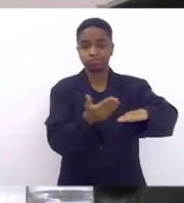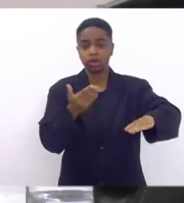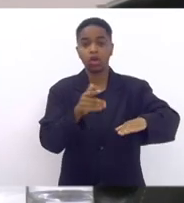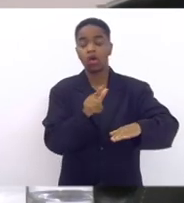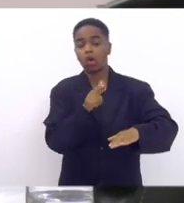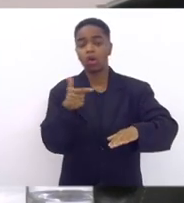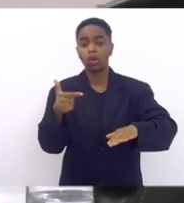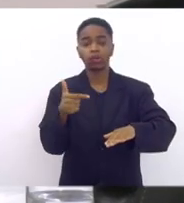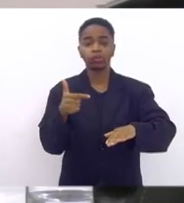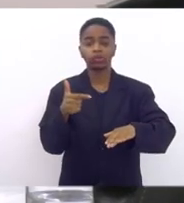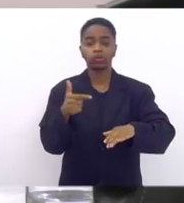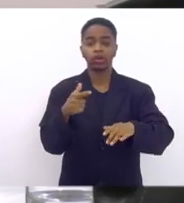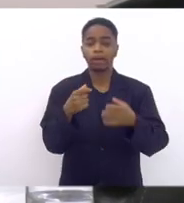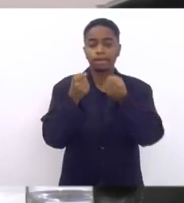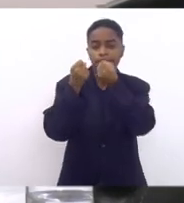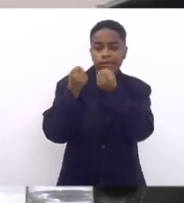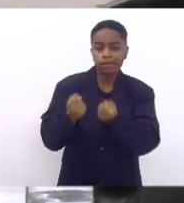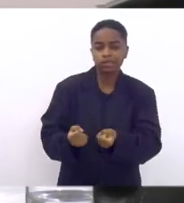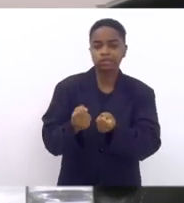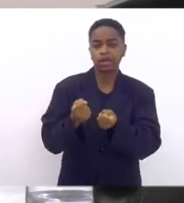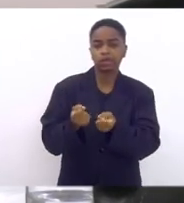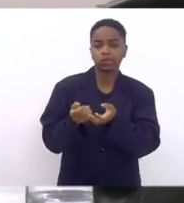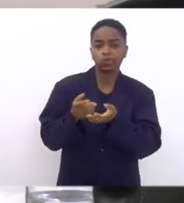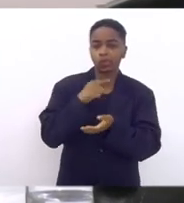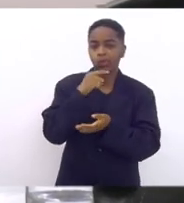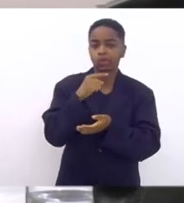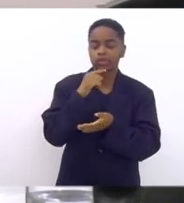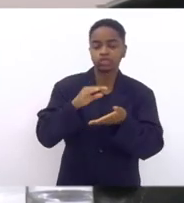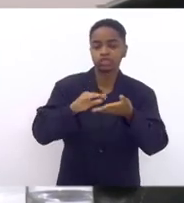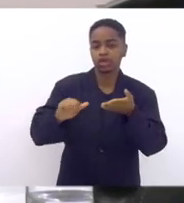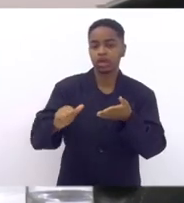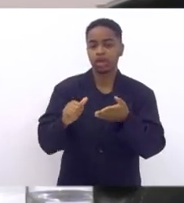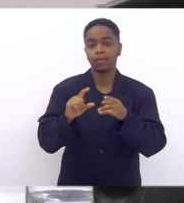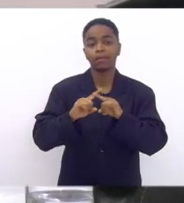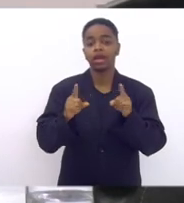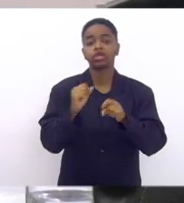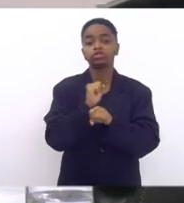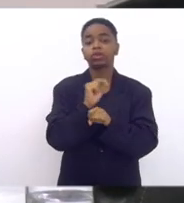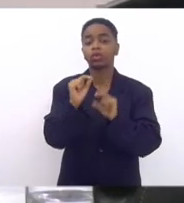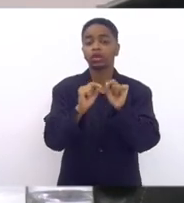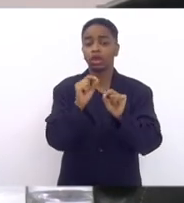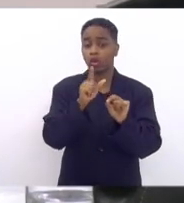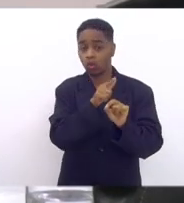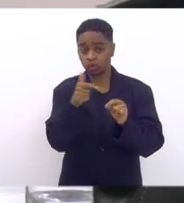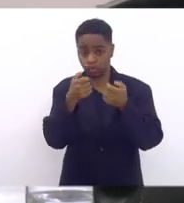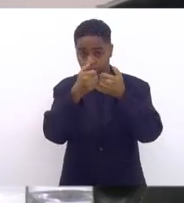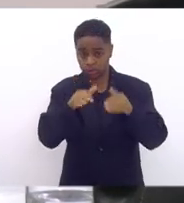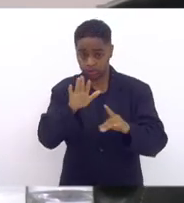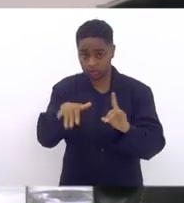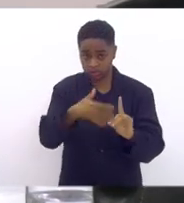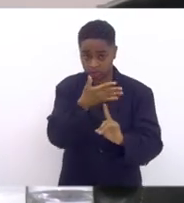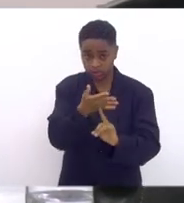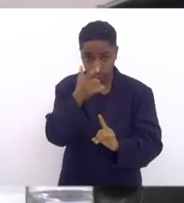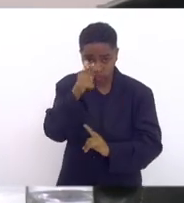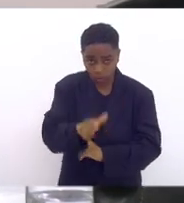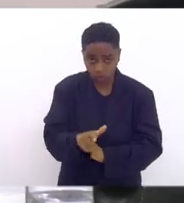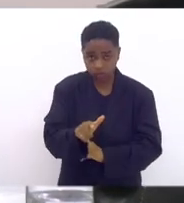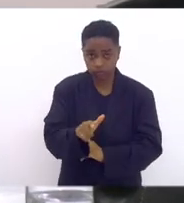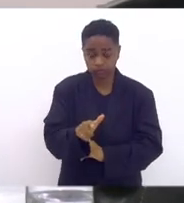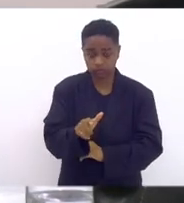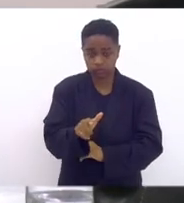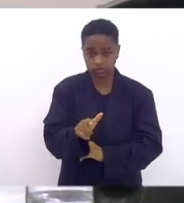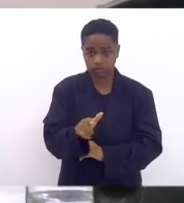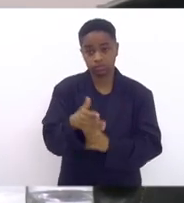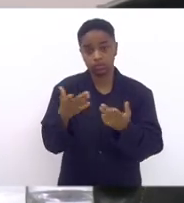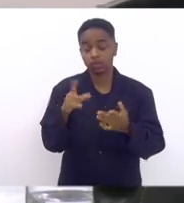com 180 Tonel de miné nós vamos esperar o quê no Rio de Janeiro para dar outro desastre ambiental em relação a questão da navegabilidade da B de